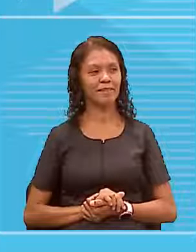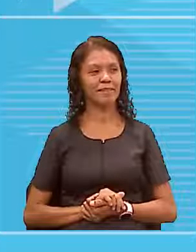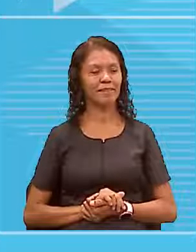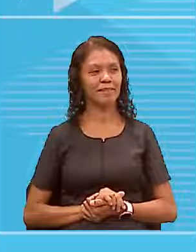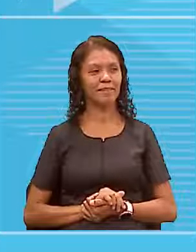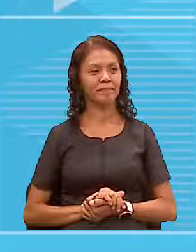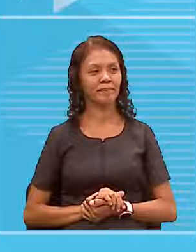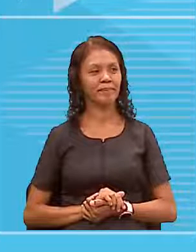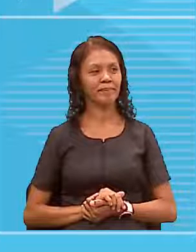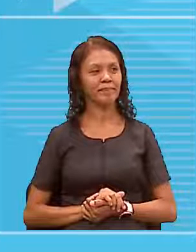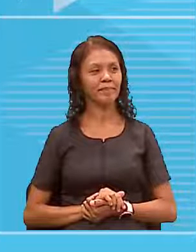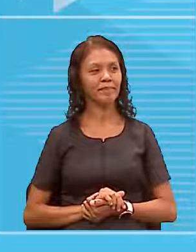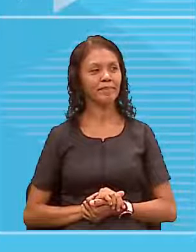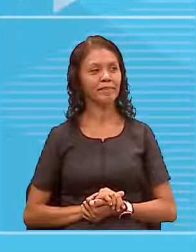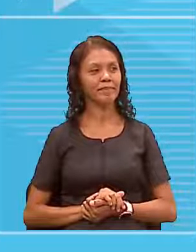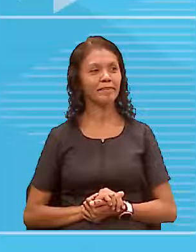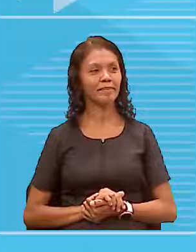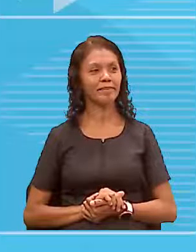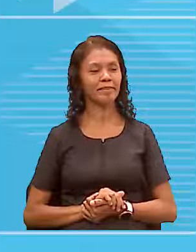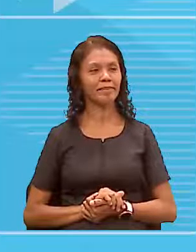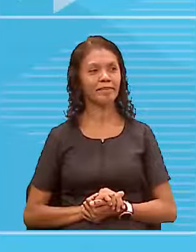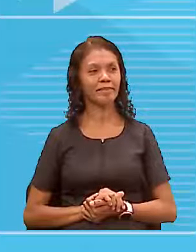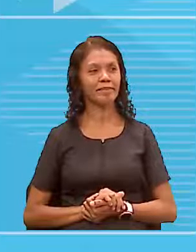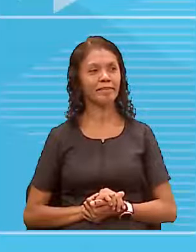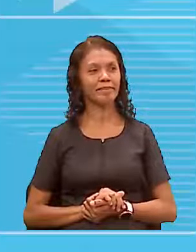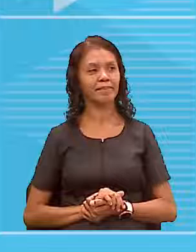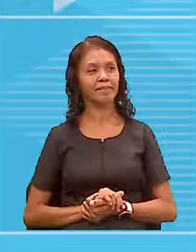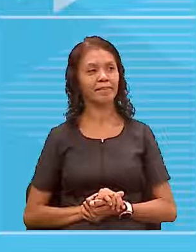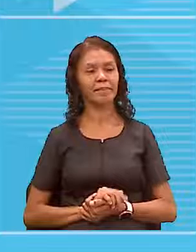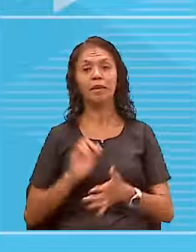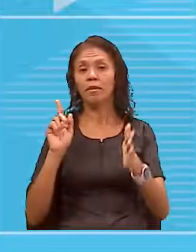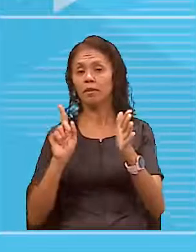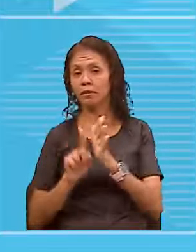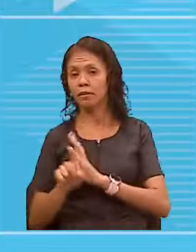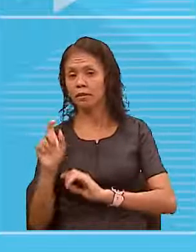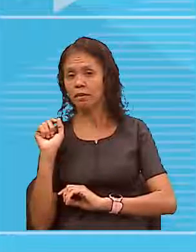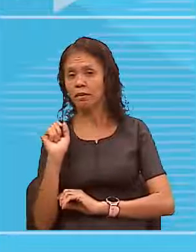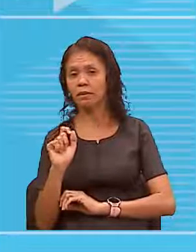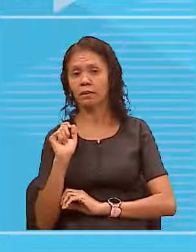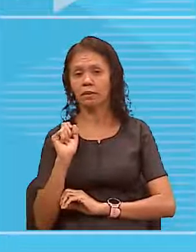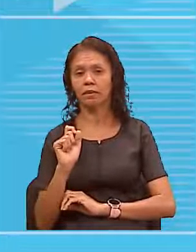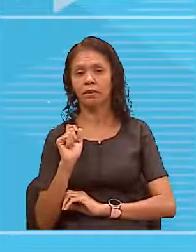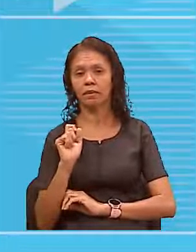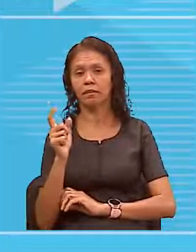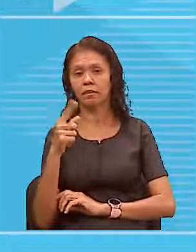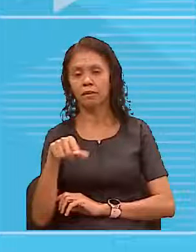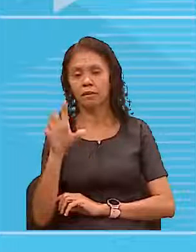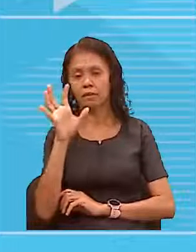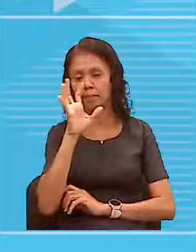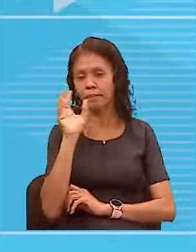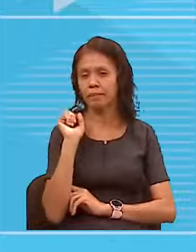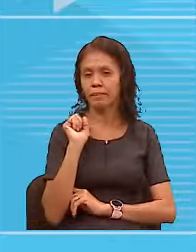Então, o que que nós temos que perguntar? Gabriel, vocês observaram